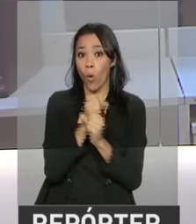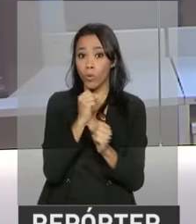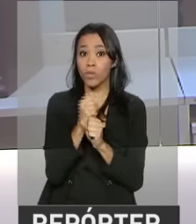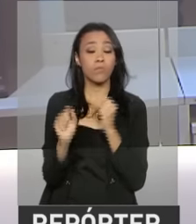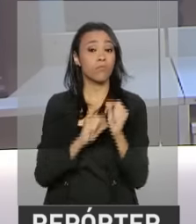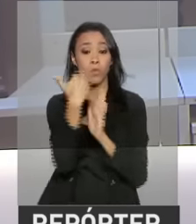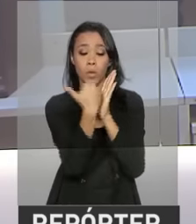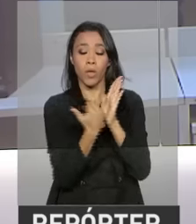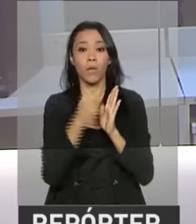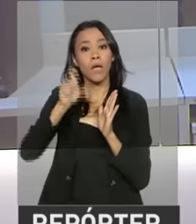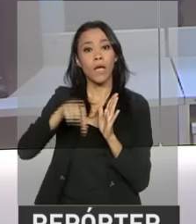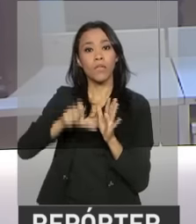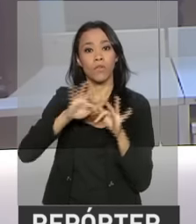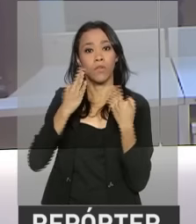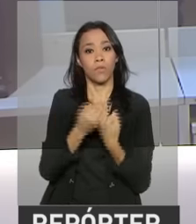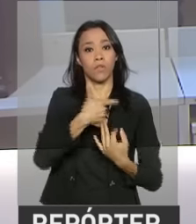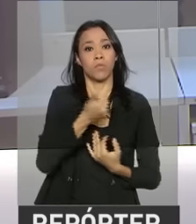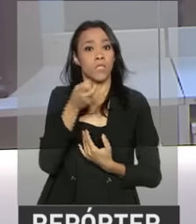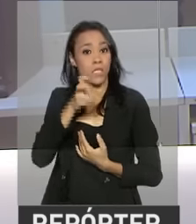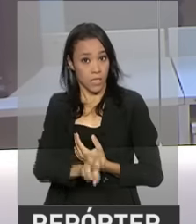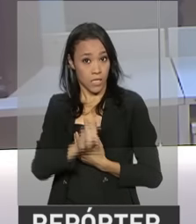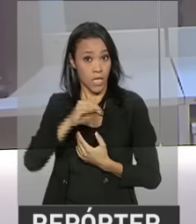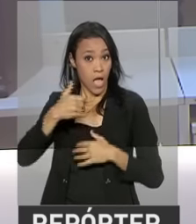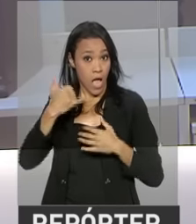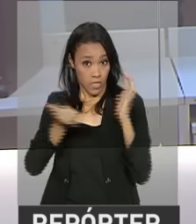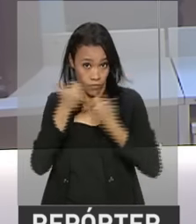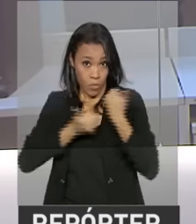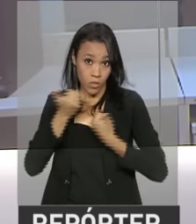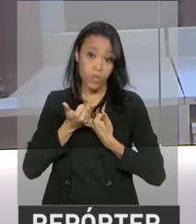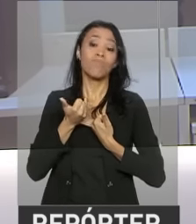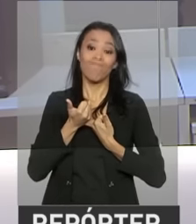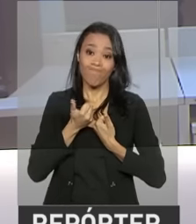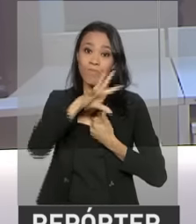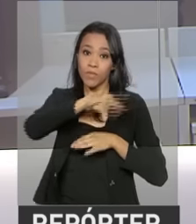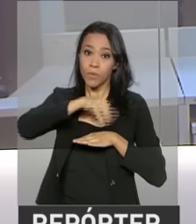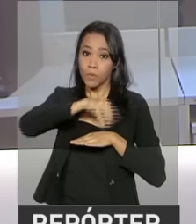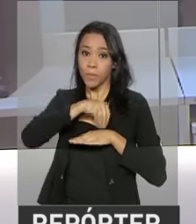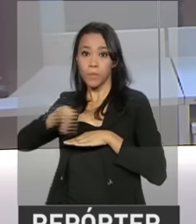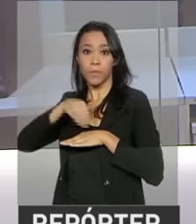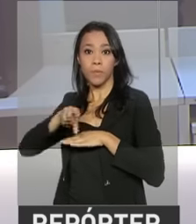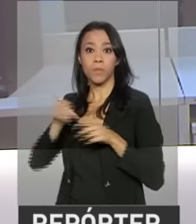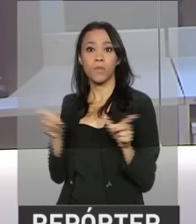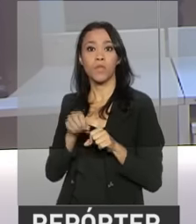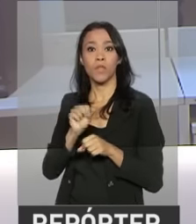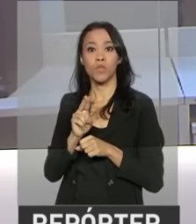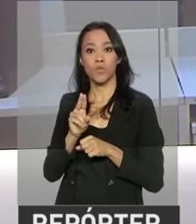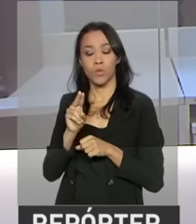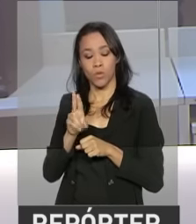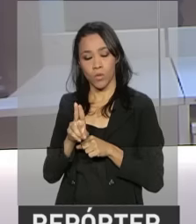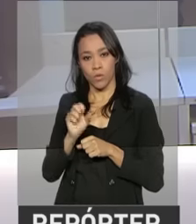com o programa Bolsa Família em 2015 as informações devem ser passadas pelo sistema suas web do Ministério do